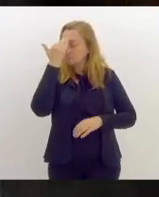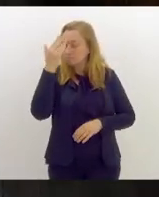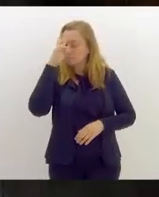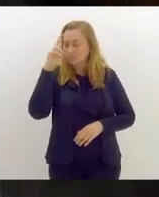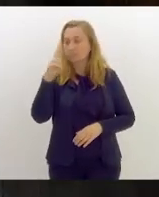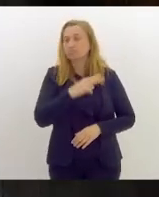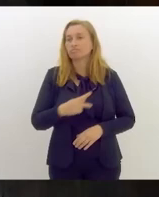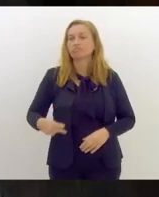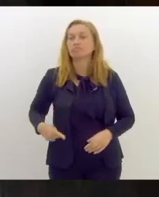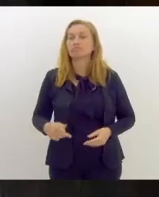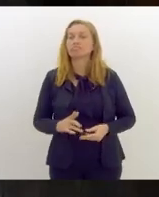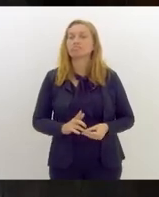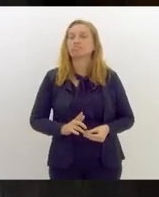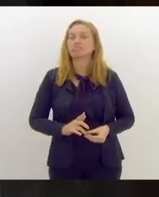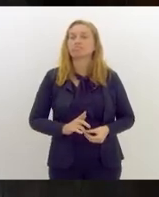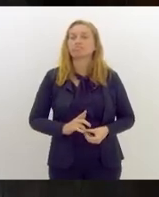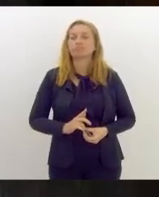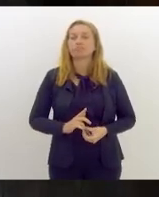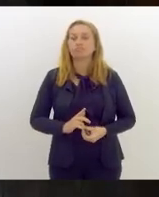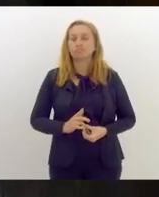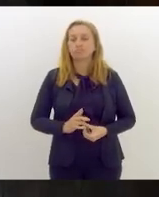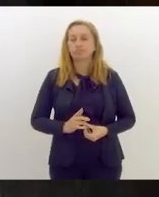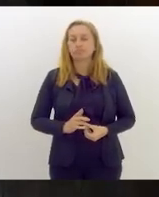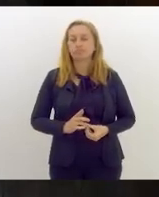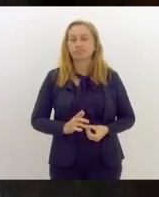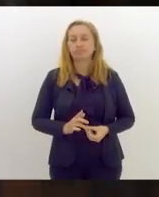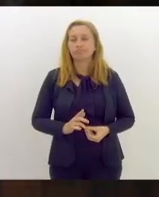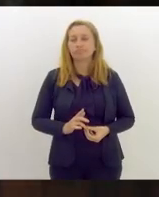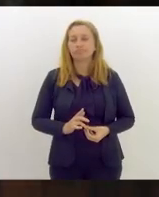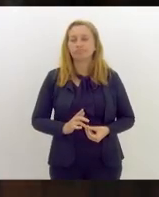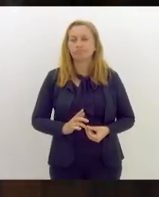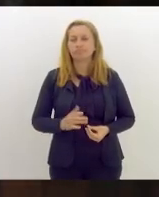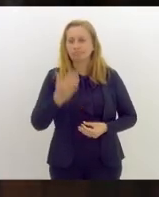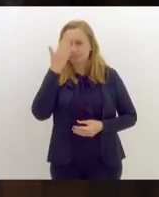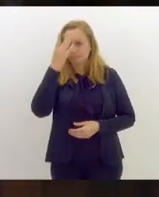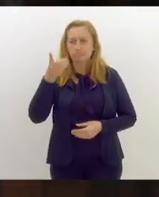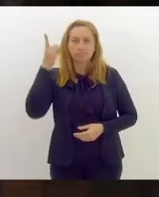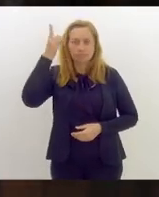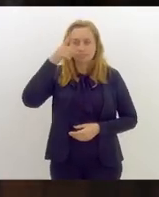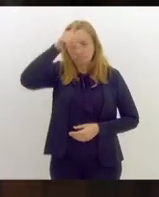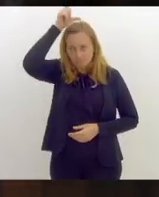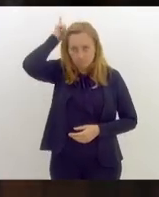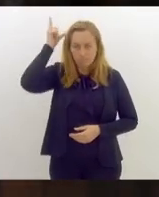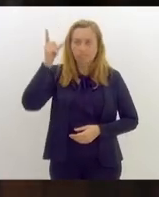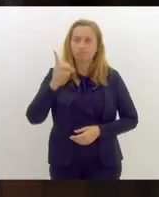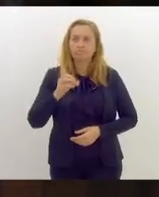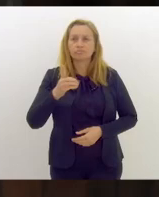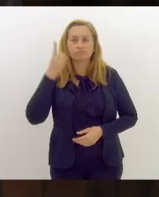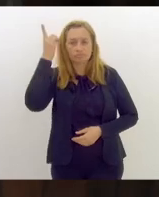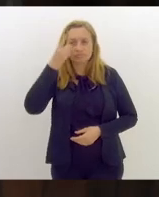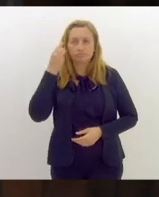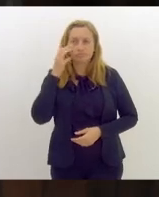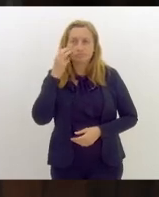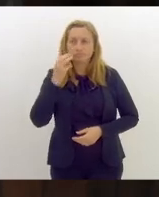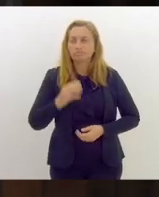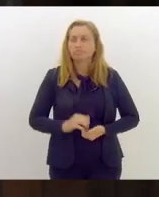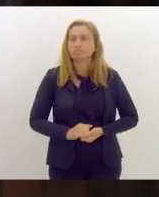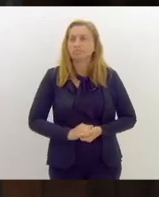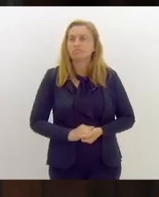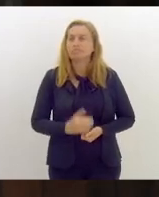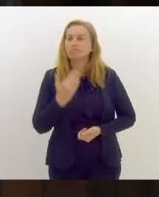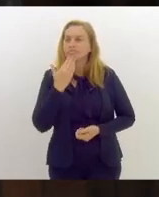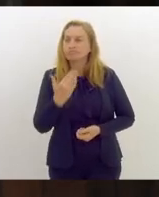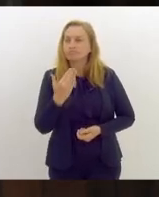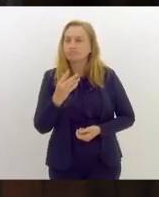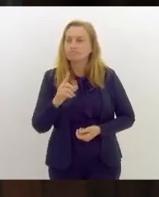obrigado agradecendo a Deputado Luiz Paulo o próximo hdm escrito é o nome do deputado valdec a quem eu